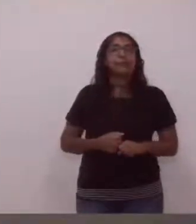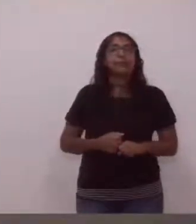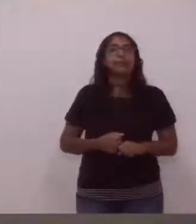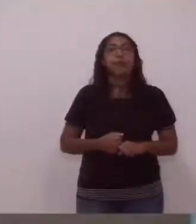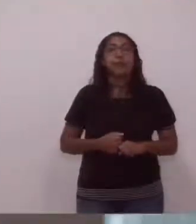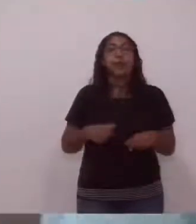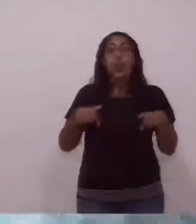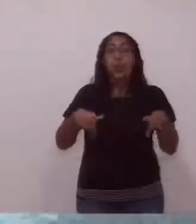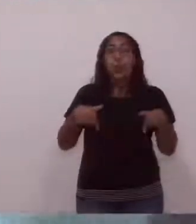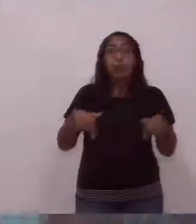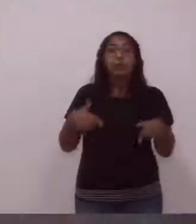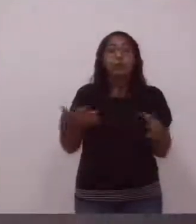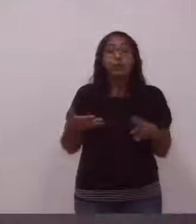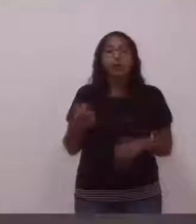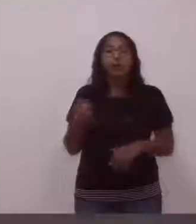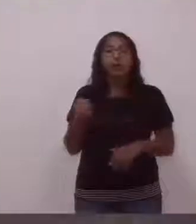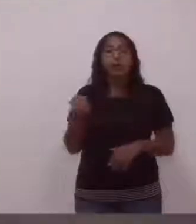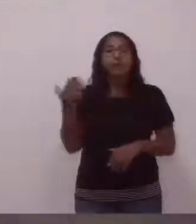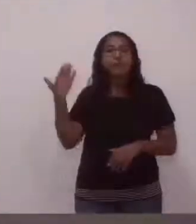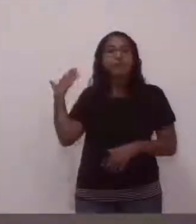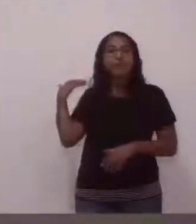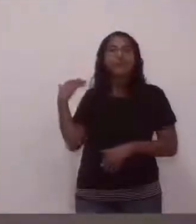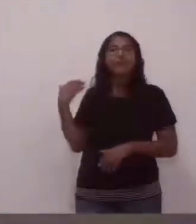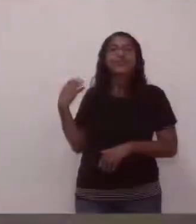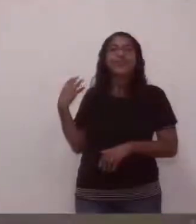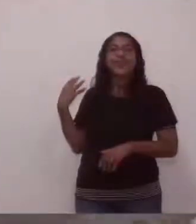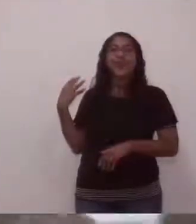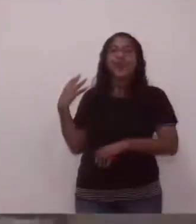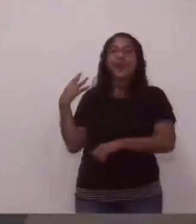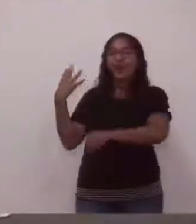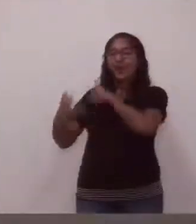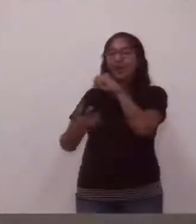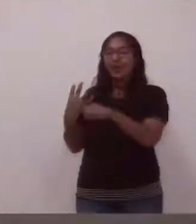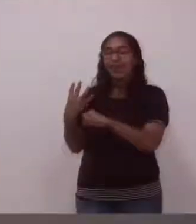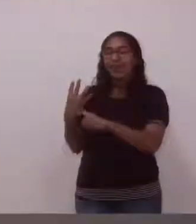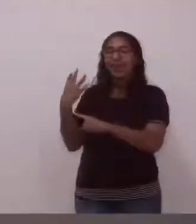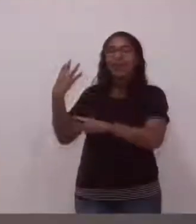8º. Então, eu tomei posse por 8 vezes. Eu acho que